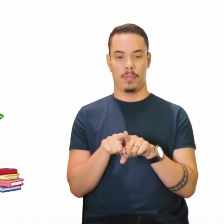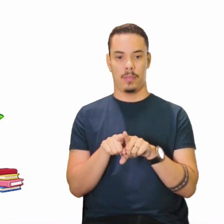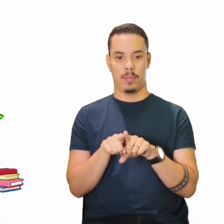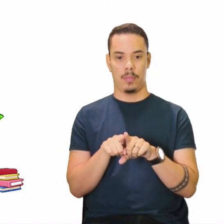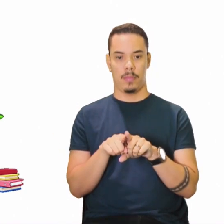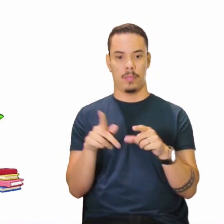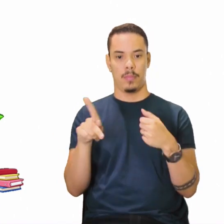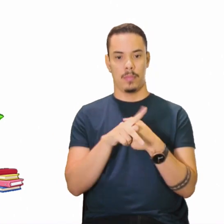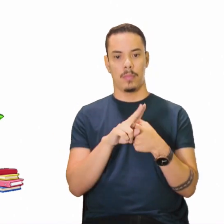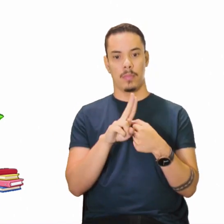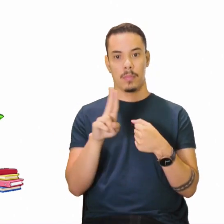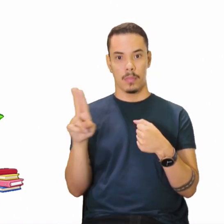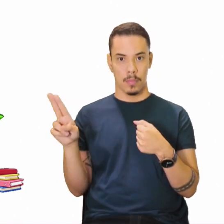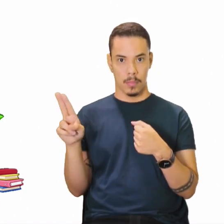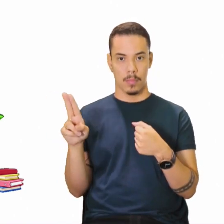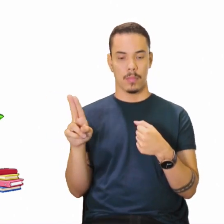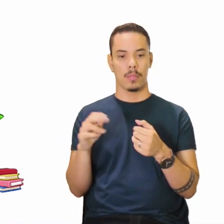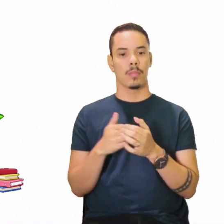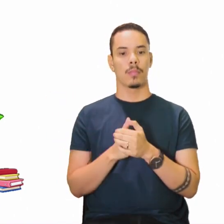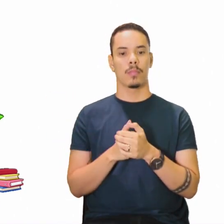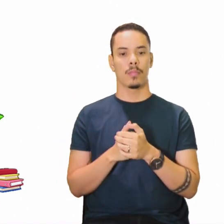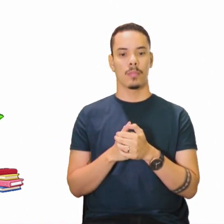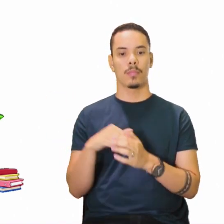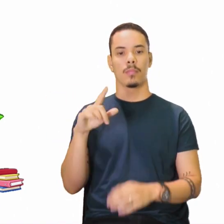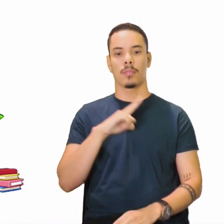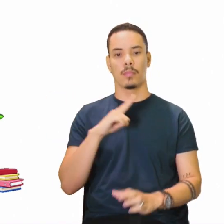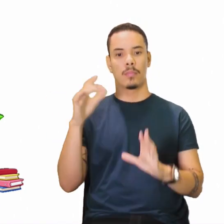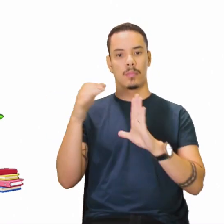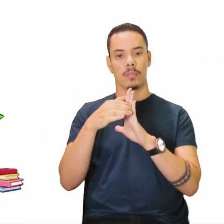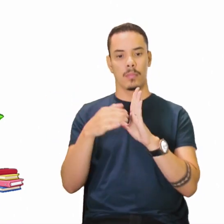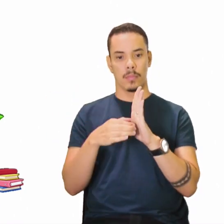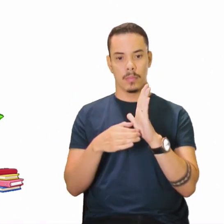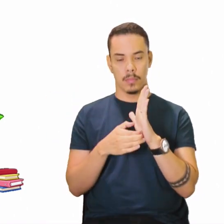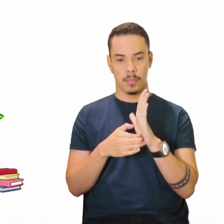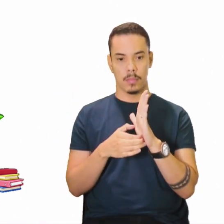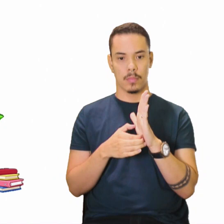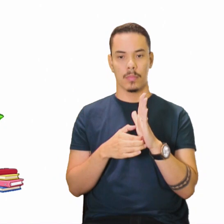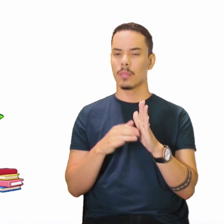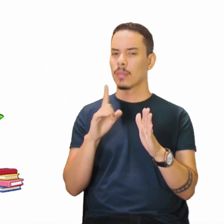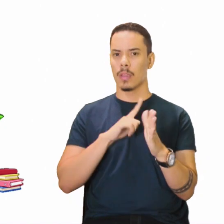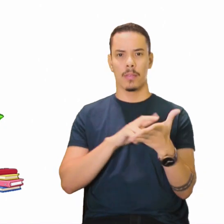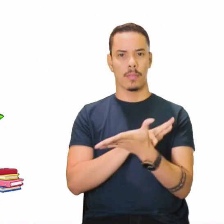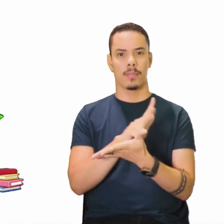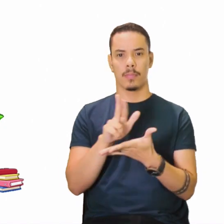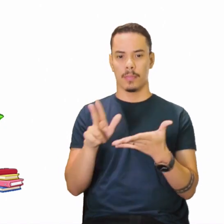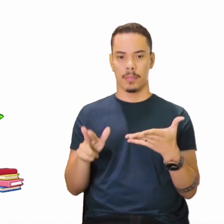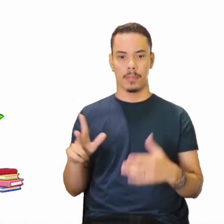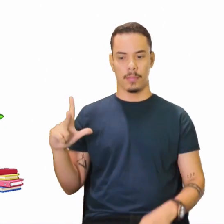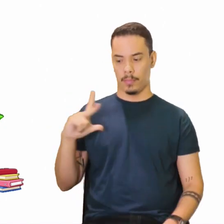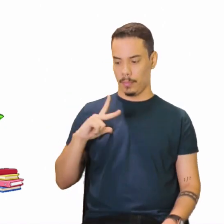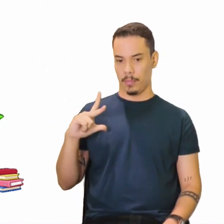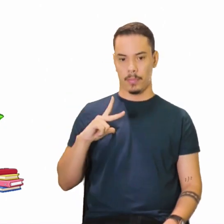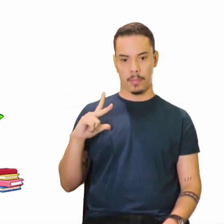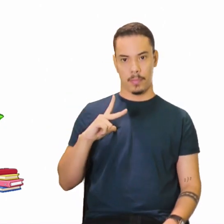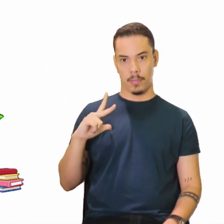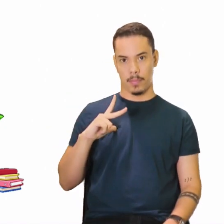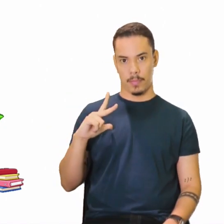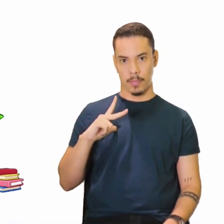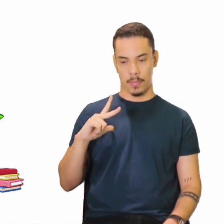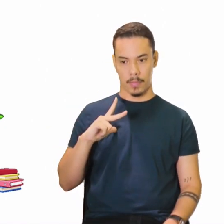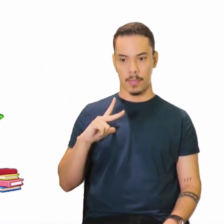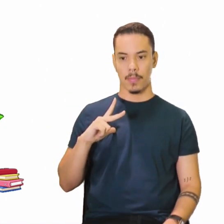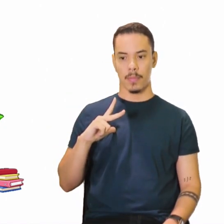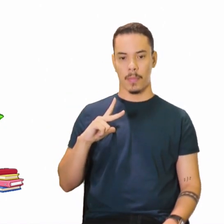Os pronomes, olha só, eles são classificados primeiramente como aqui pronomes pessoais.